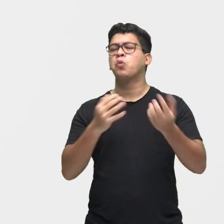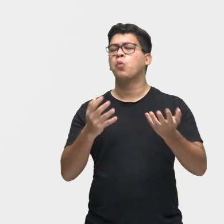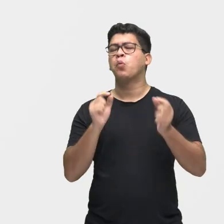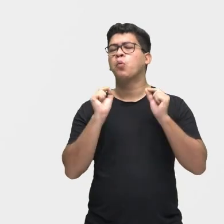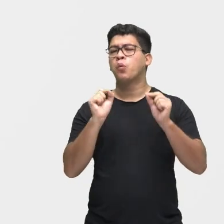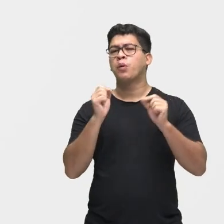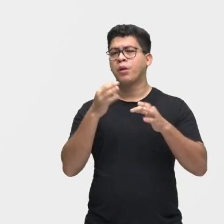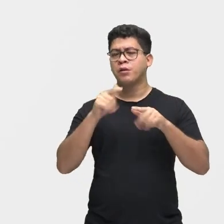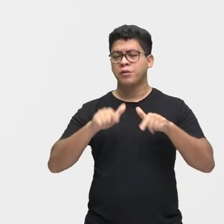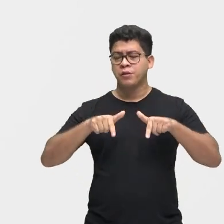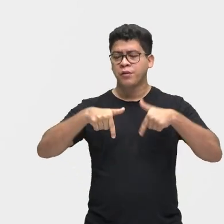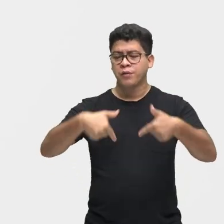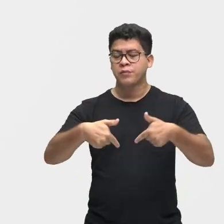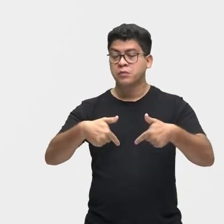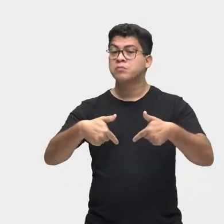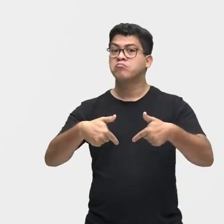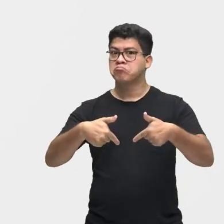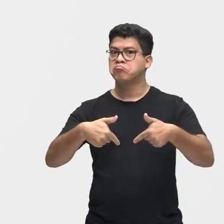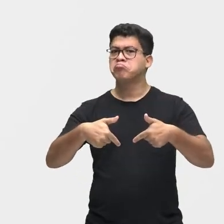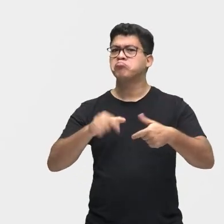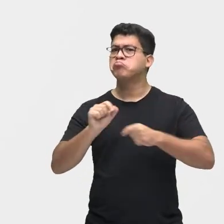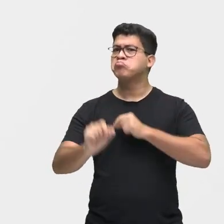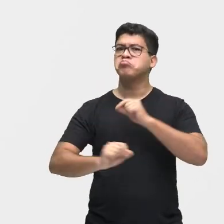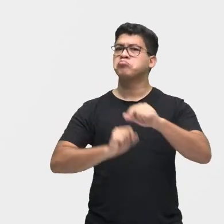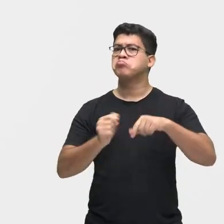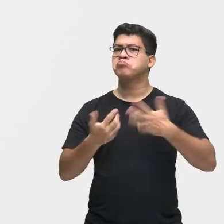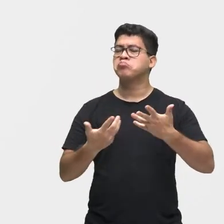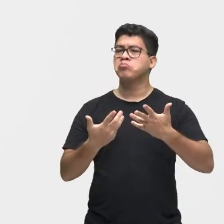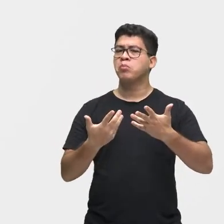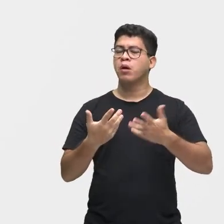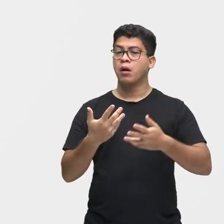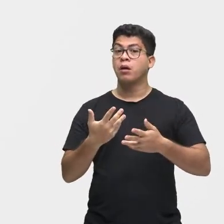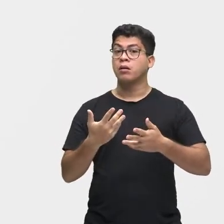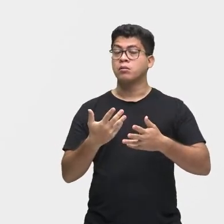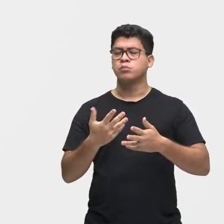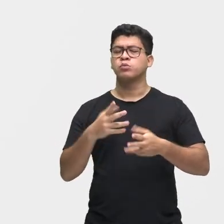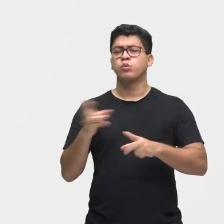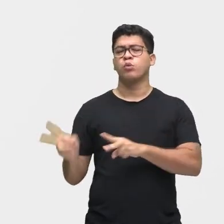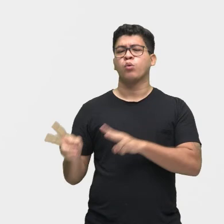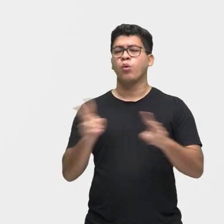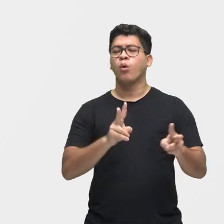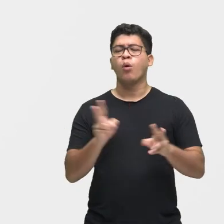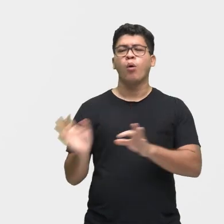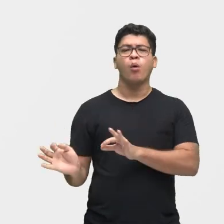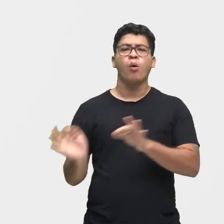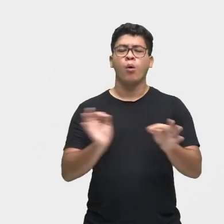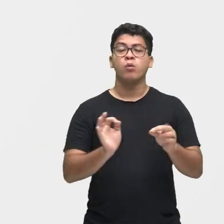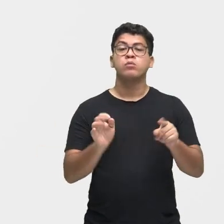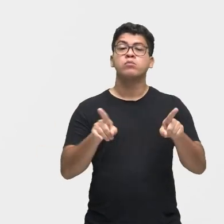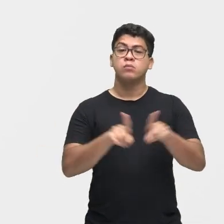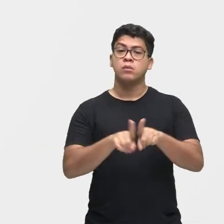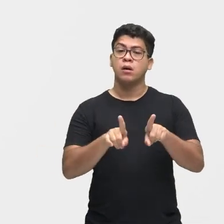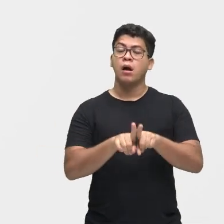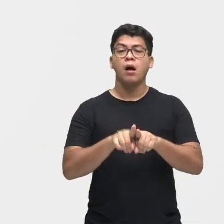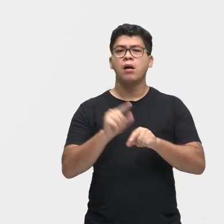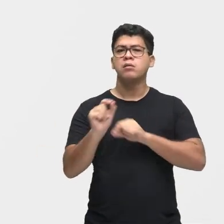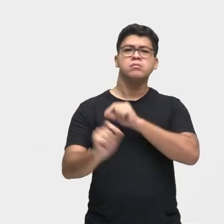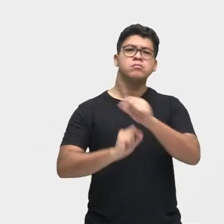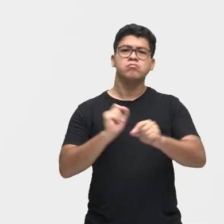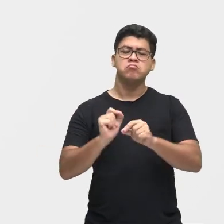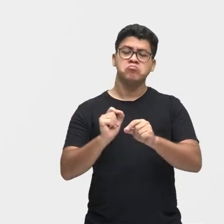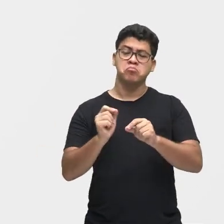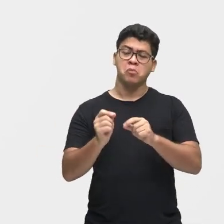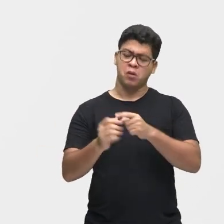defendiam. Lembrando que no decorrer da nossa aula de hoje, nós vimos aí vários, não é mesmo? Mais de